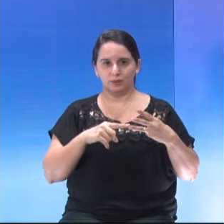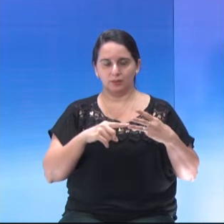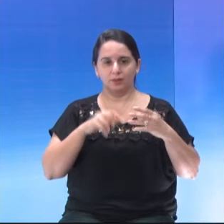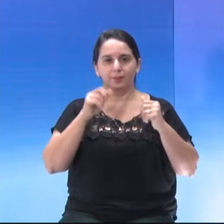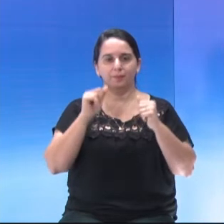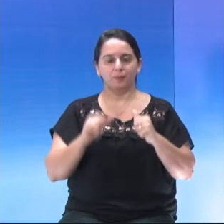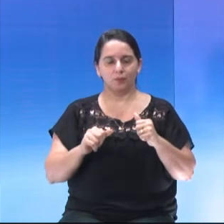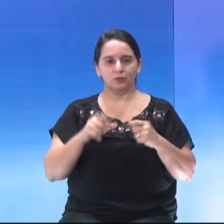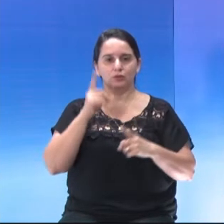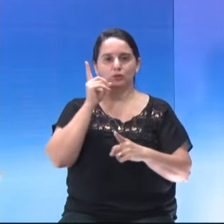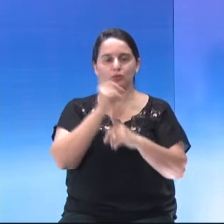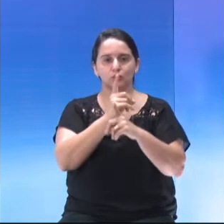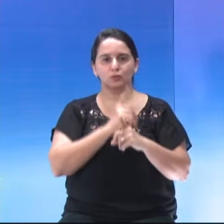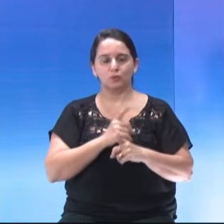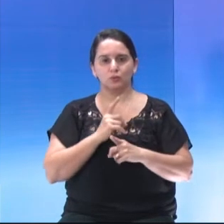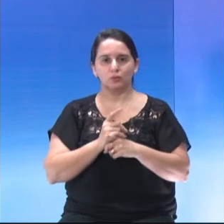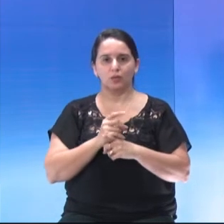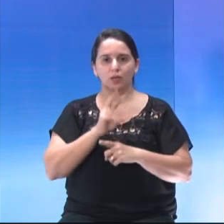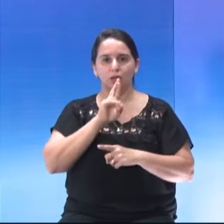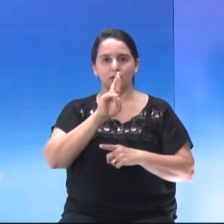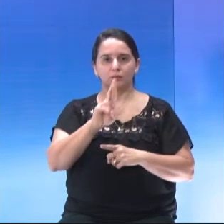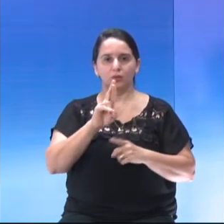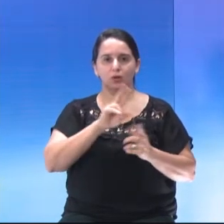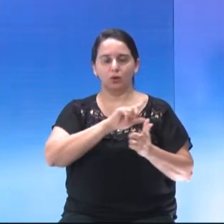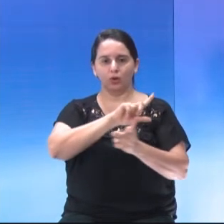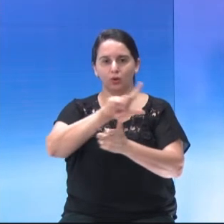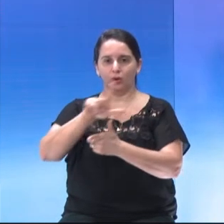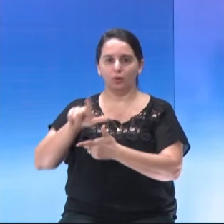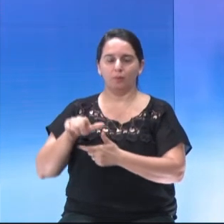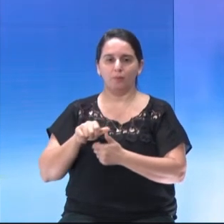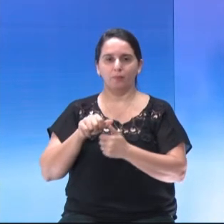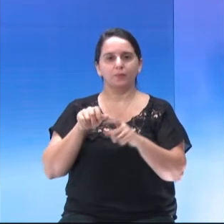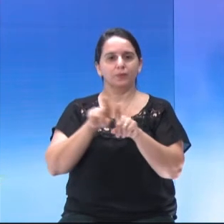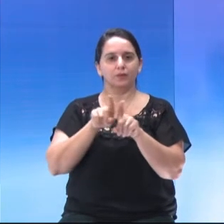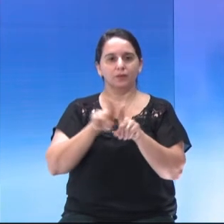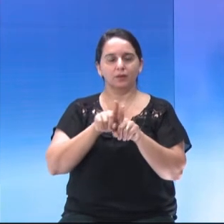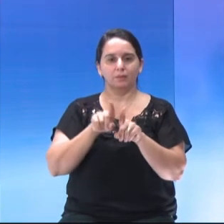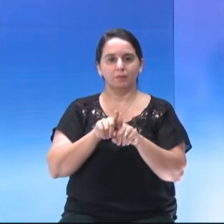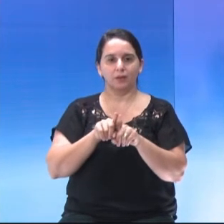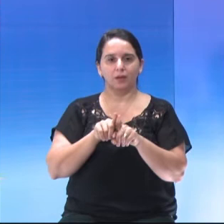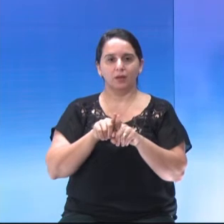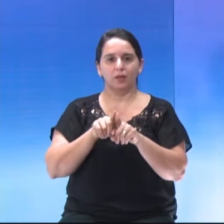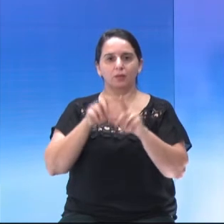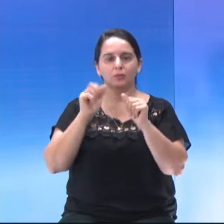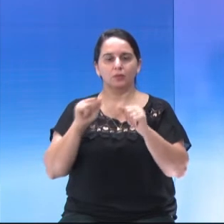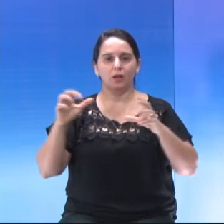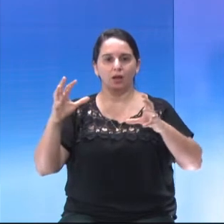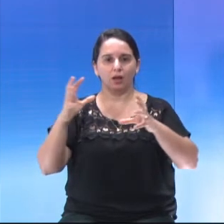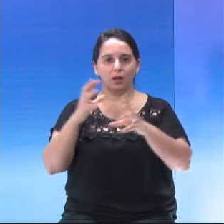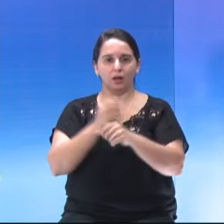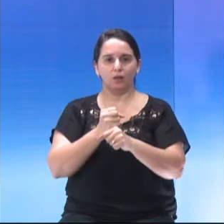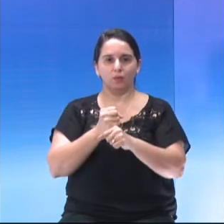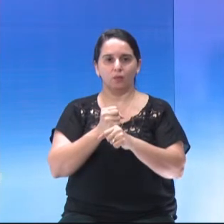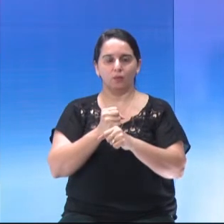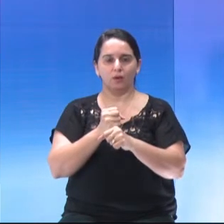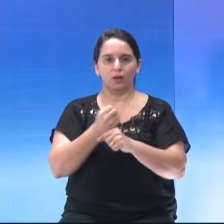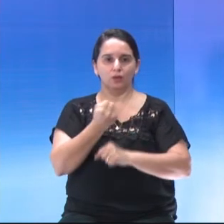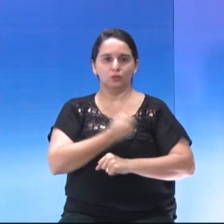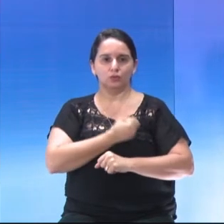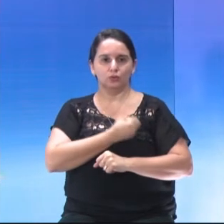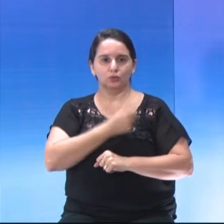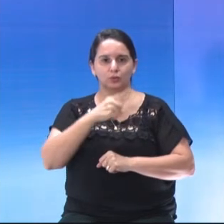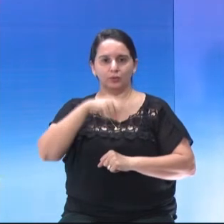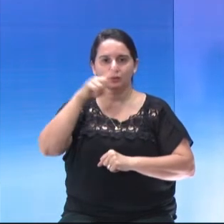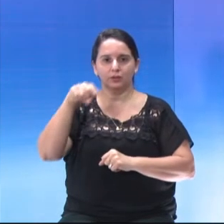servem para encontrarmos uma equação global e, consequentemente, podermos calcular o ΔH. Só que